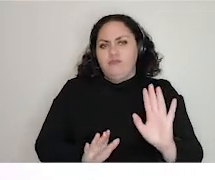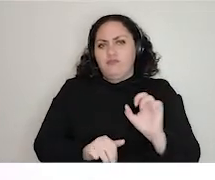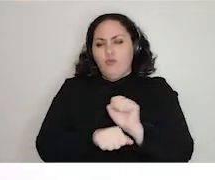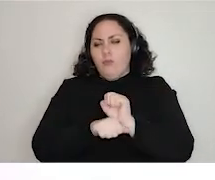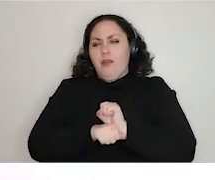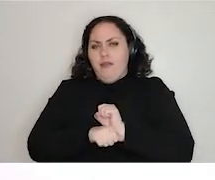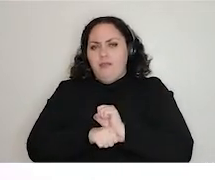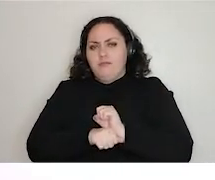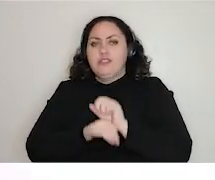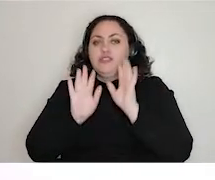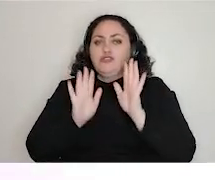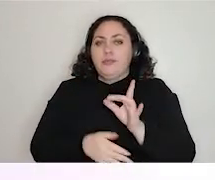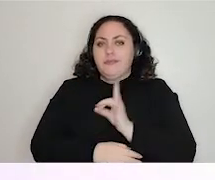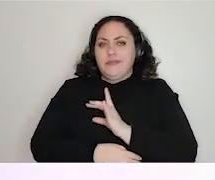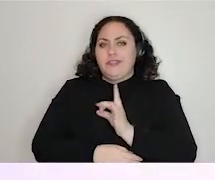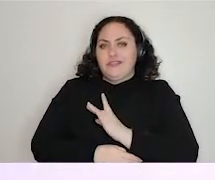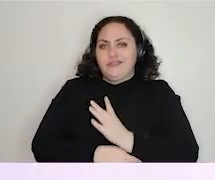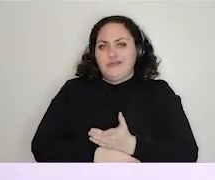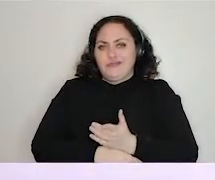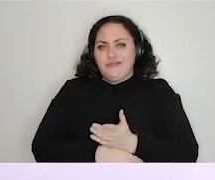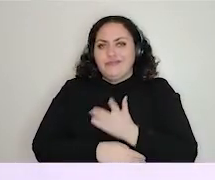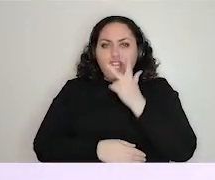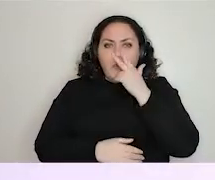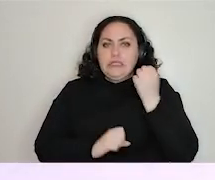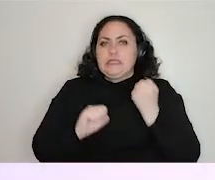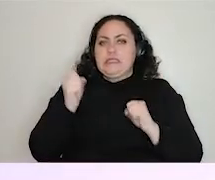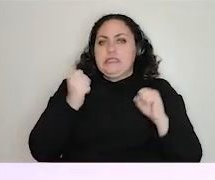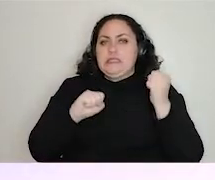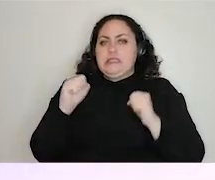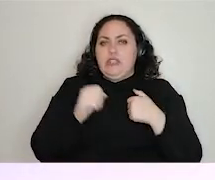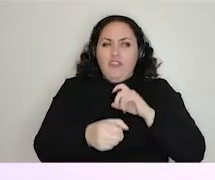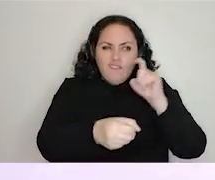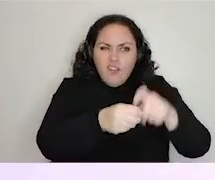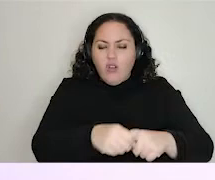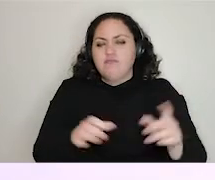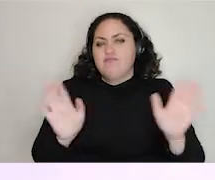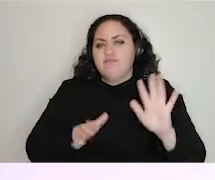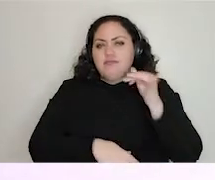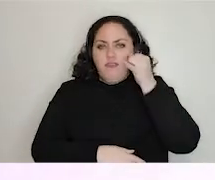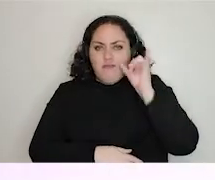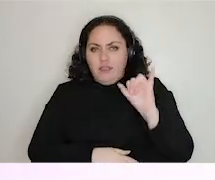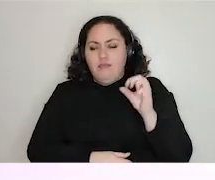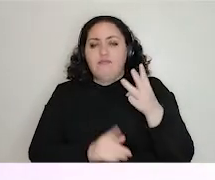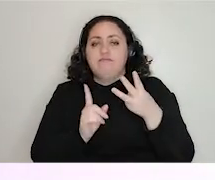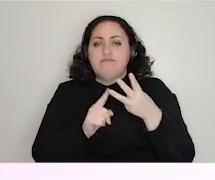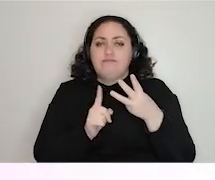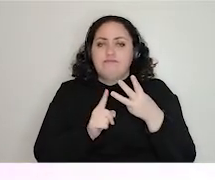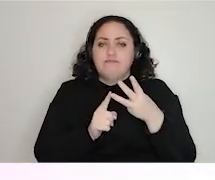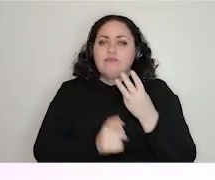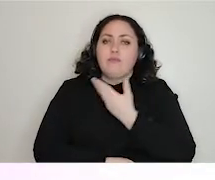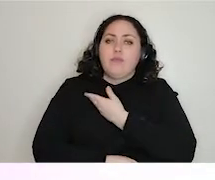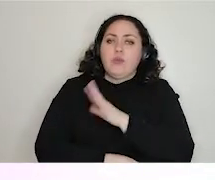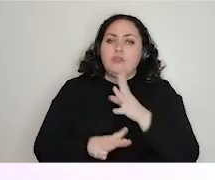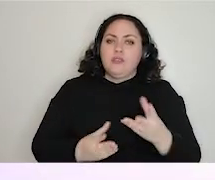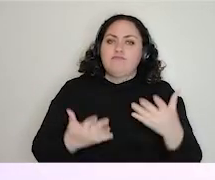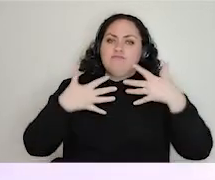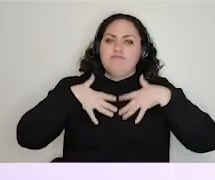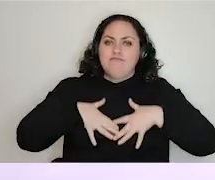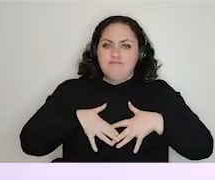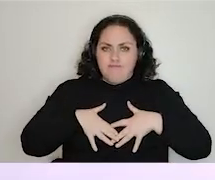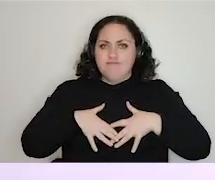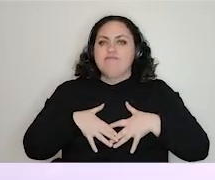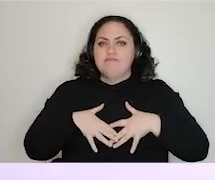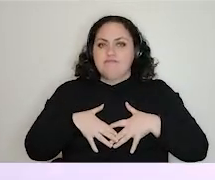vou voltar? Não, a pessoa já vai ficar mais recuada, né, vai ficar mais ansiosa para daí estar voltando para aquele serviço. E aquele que a